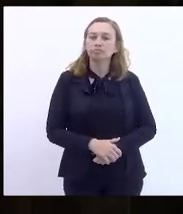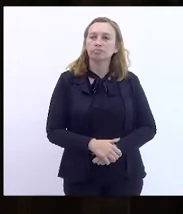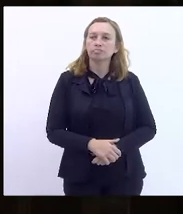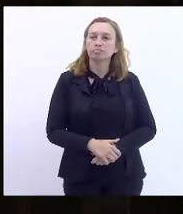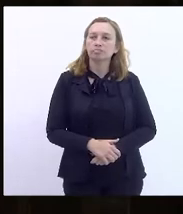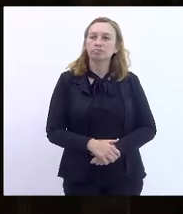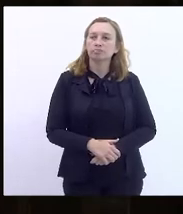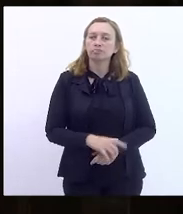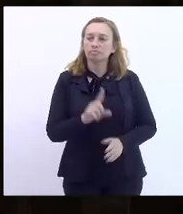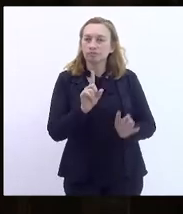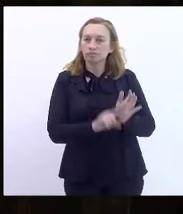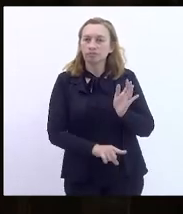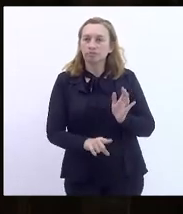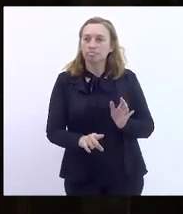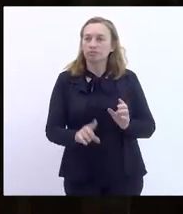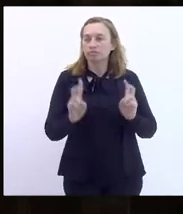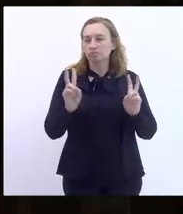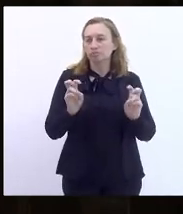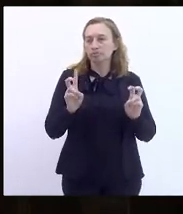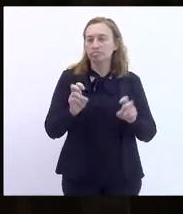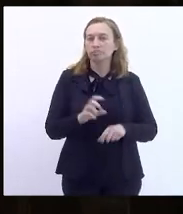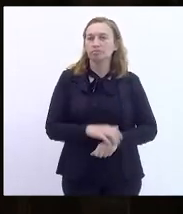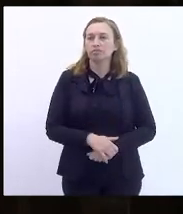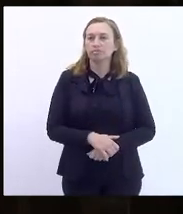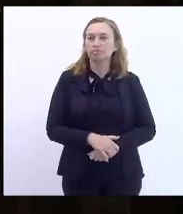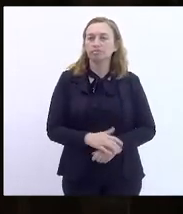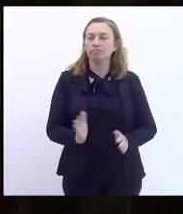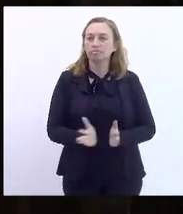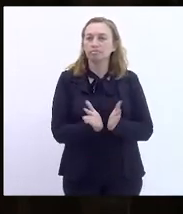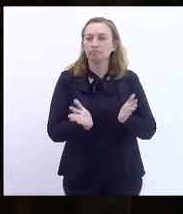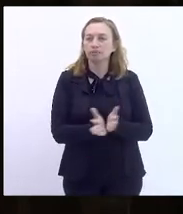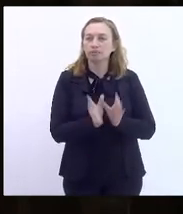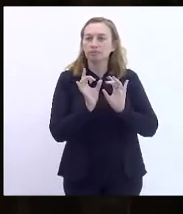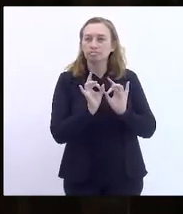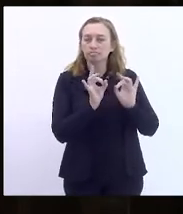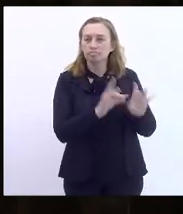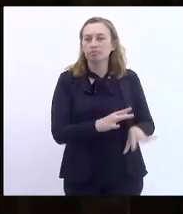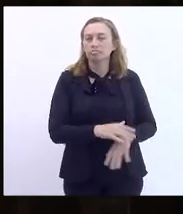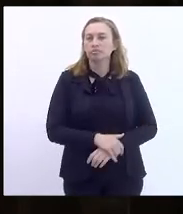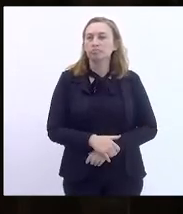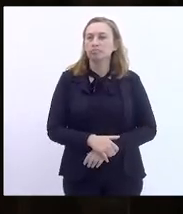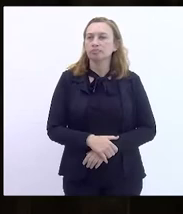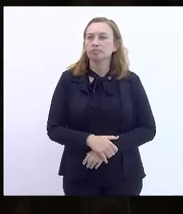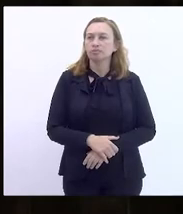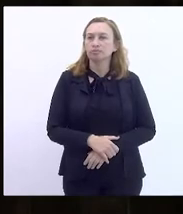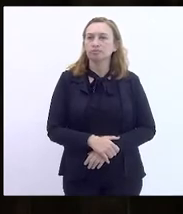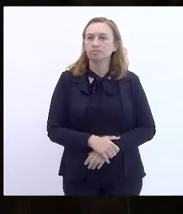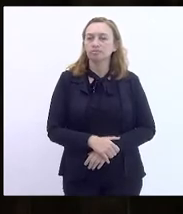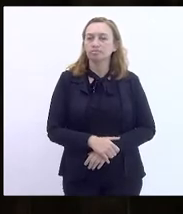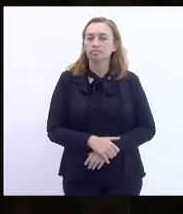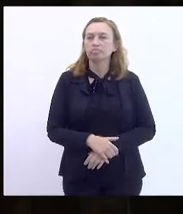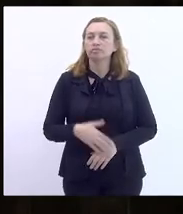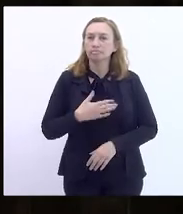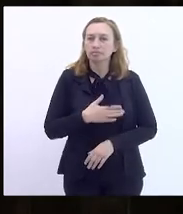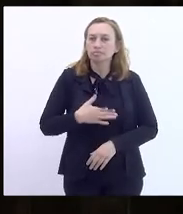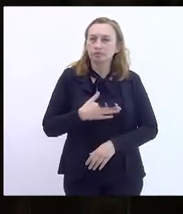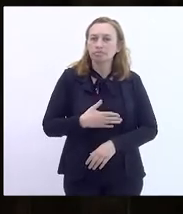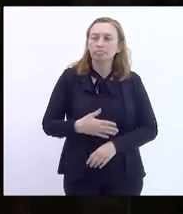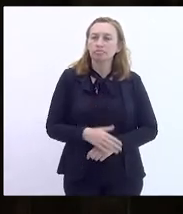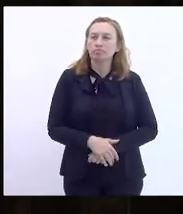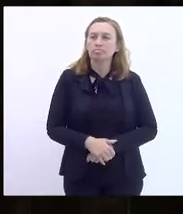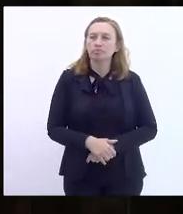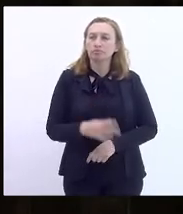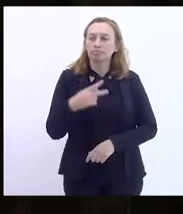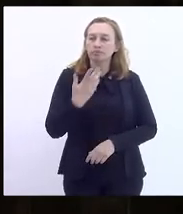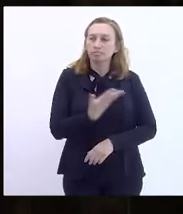para tentar Minimizar um pouco essa situação de miséria abandono pelo Rian e gostaria que estivesse aqui